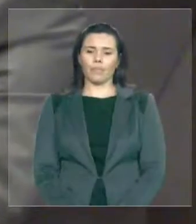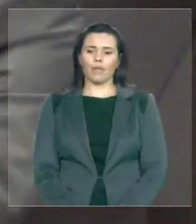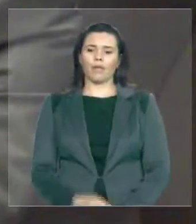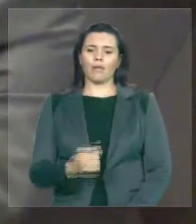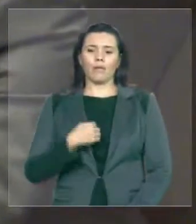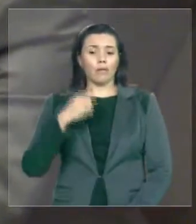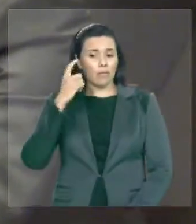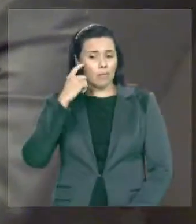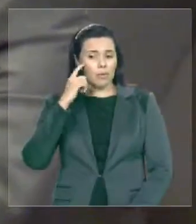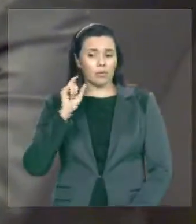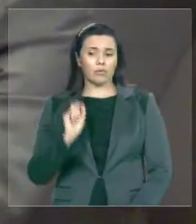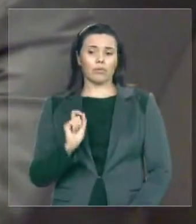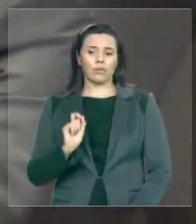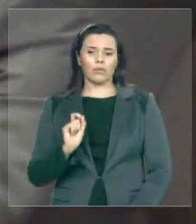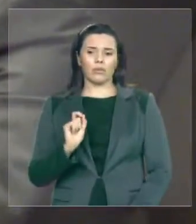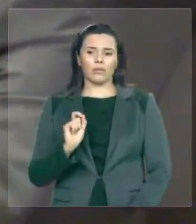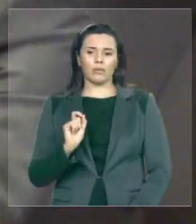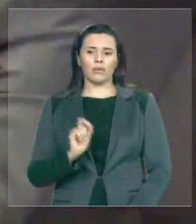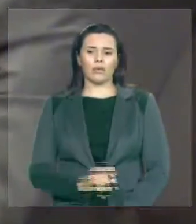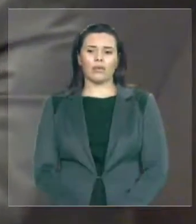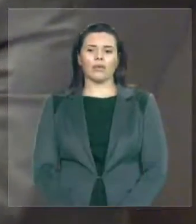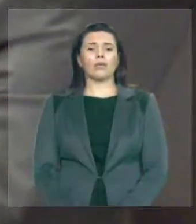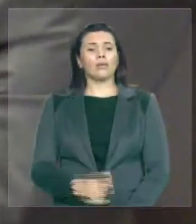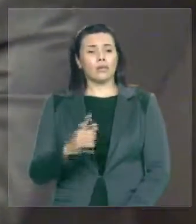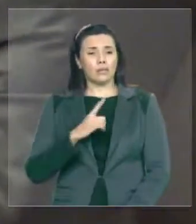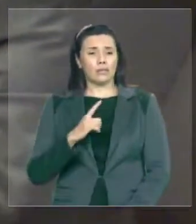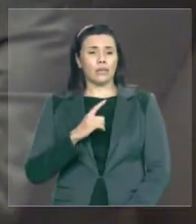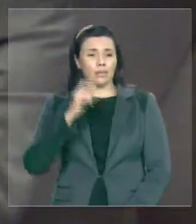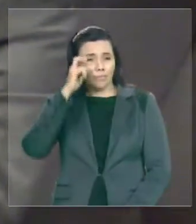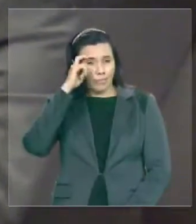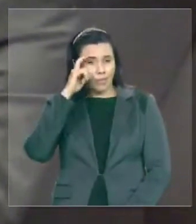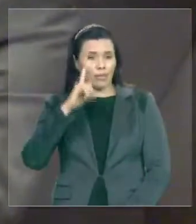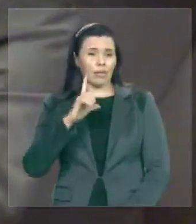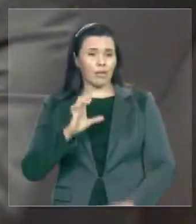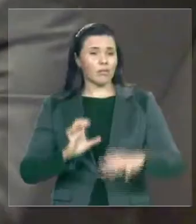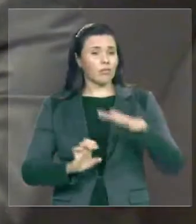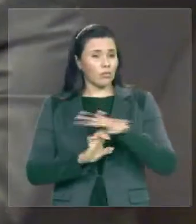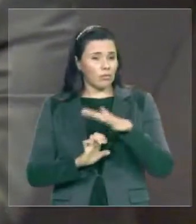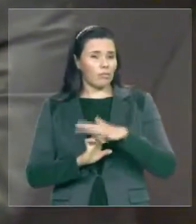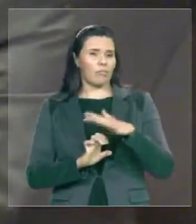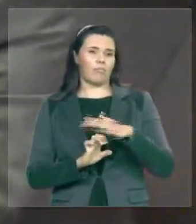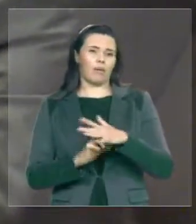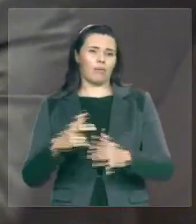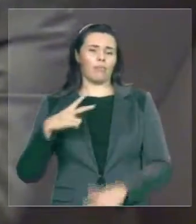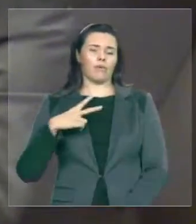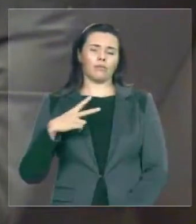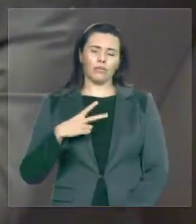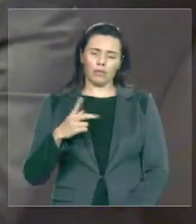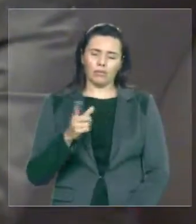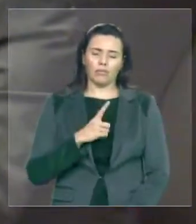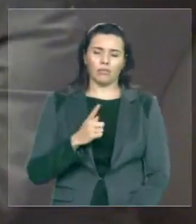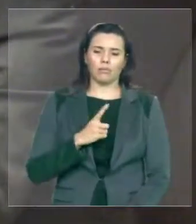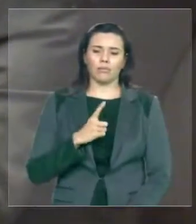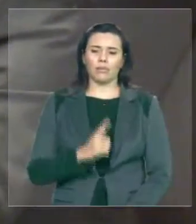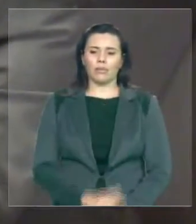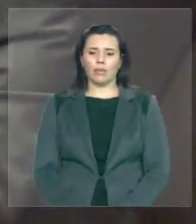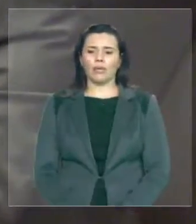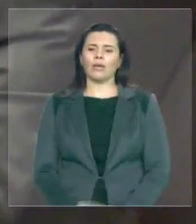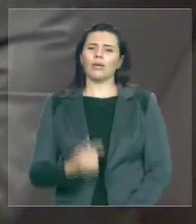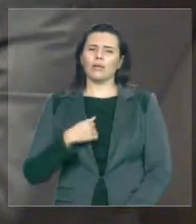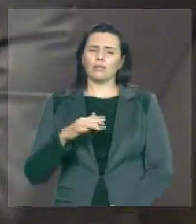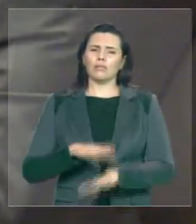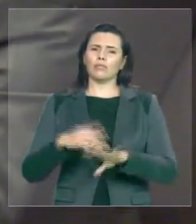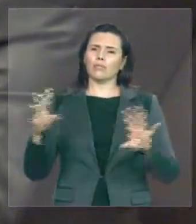um grande enfrentamento, porque existem interesses importantes por trás disso, especialmente a iniciativa privada. Mas eu quero chamar a atenção também que a